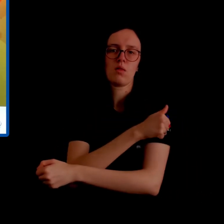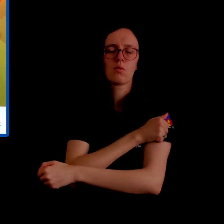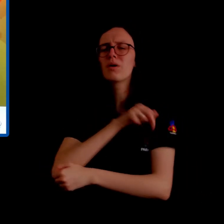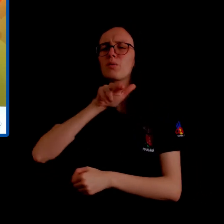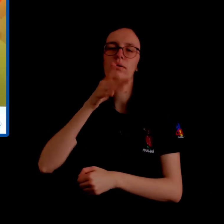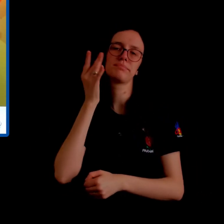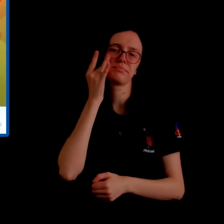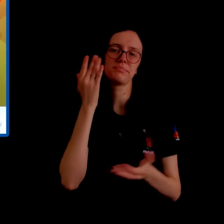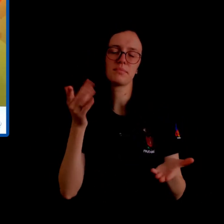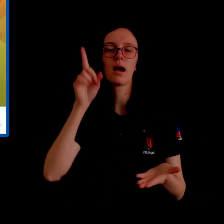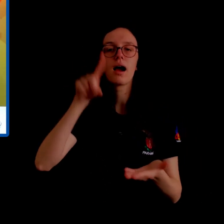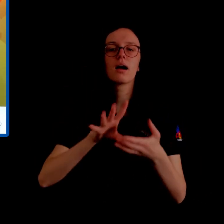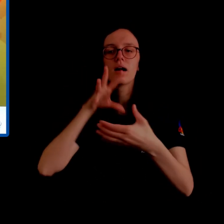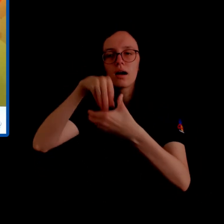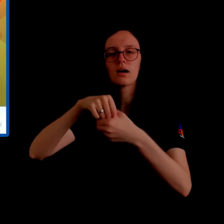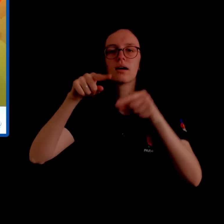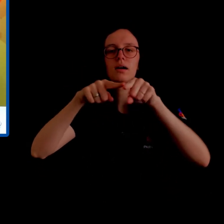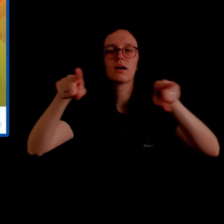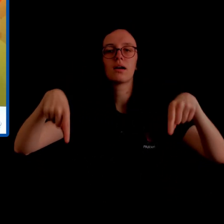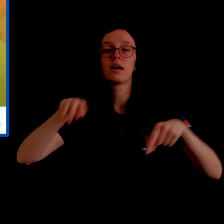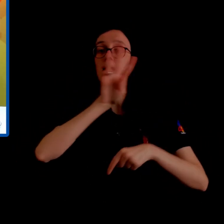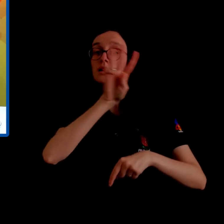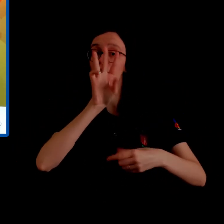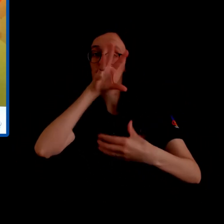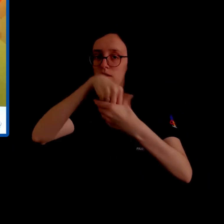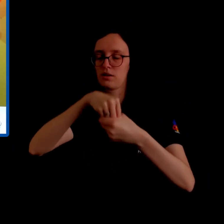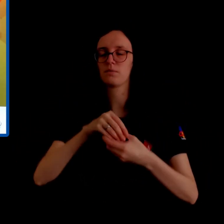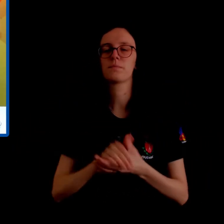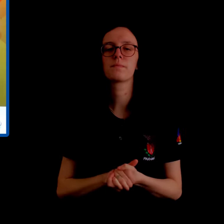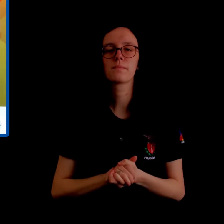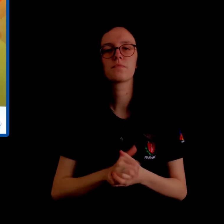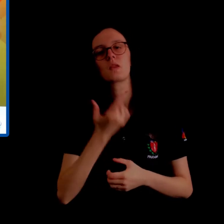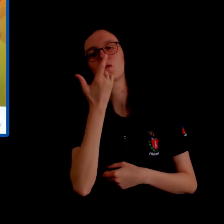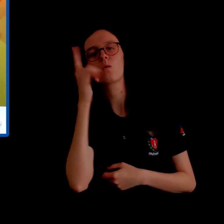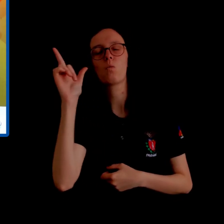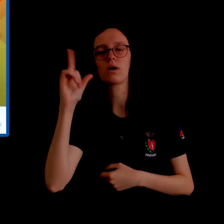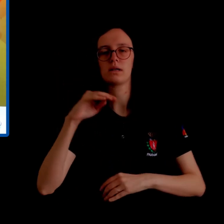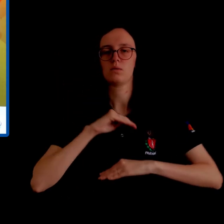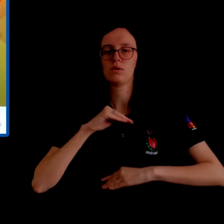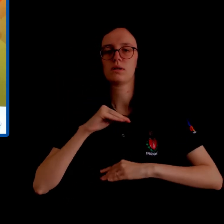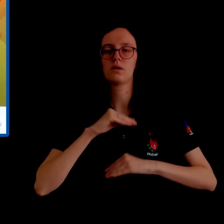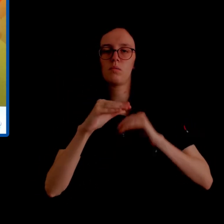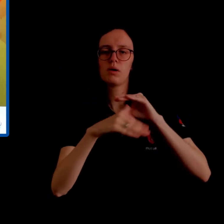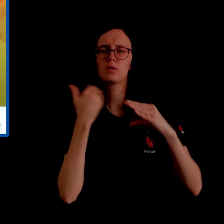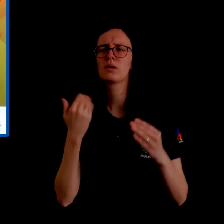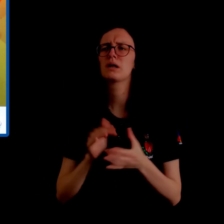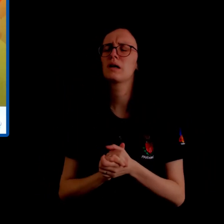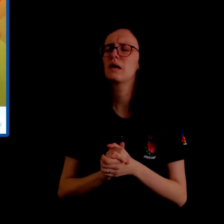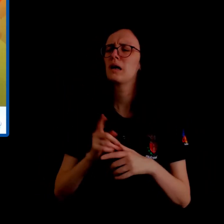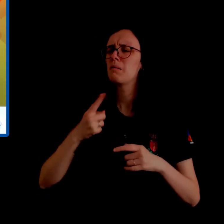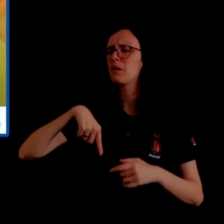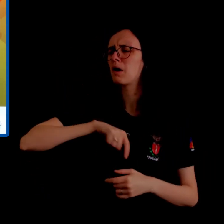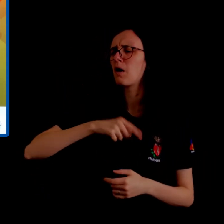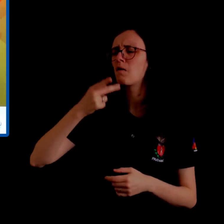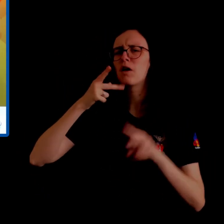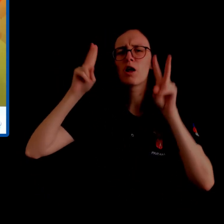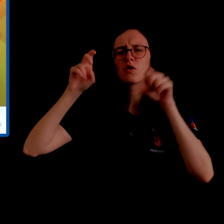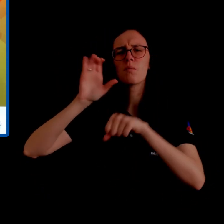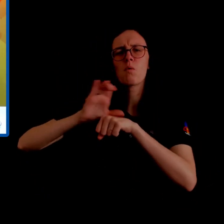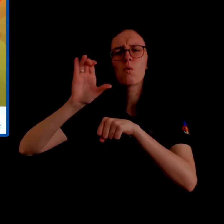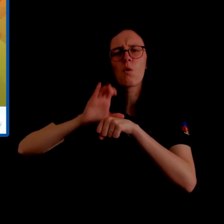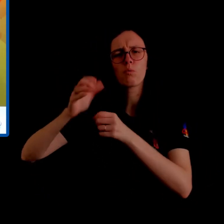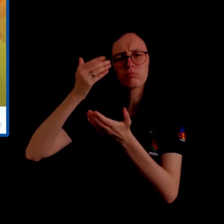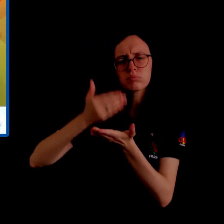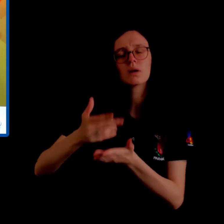presencial, hoje é nas salas online. Outra situação que foi postada, mas a gente não ia falar da formação inicial?